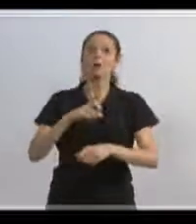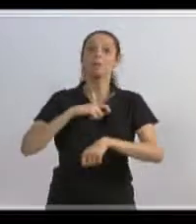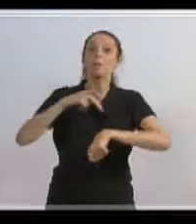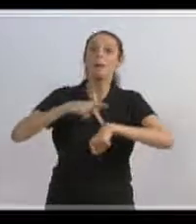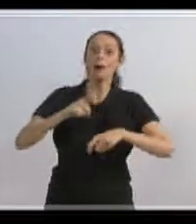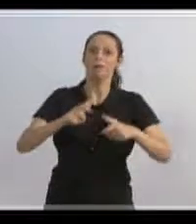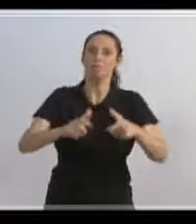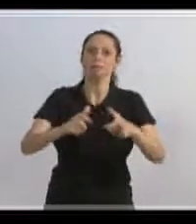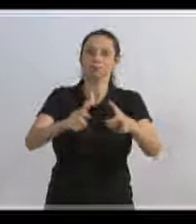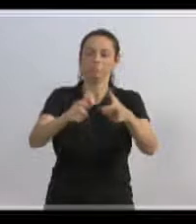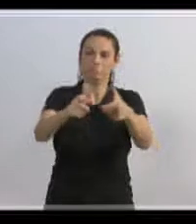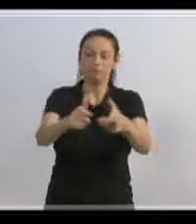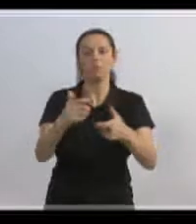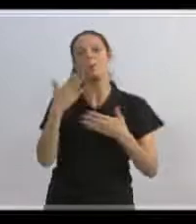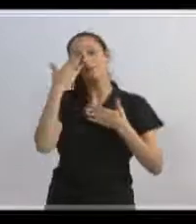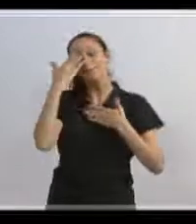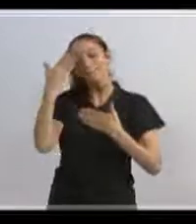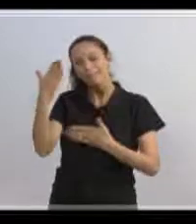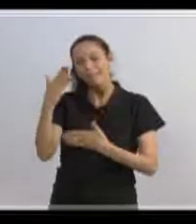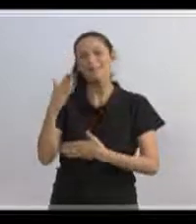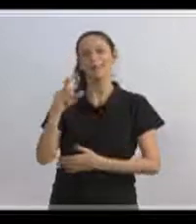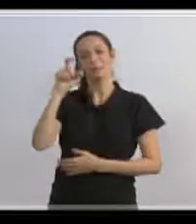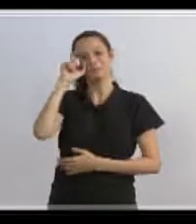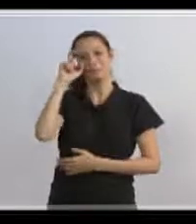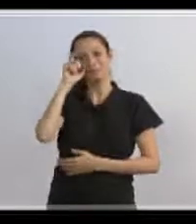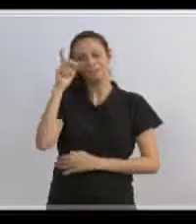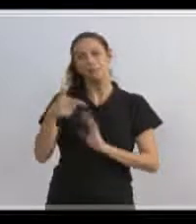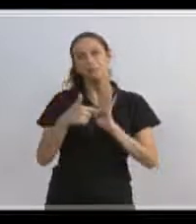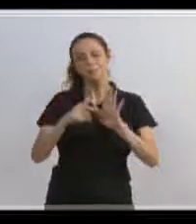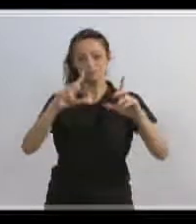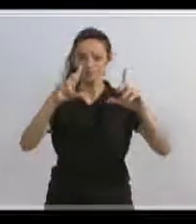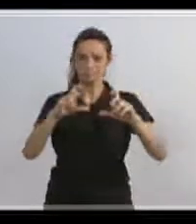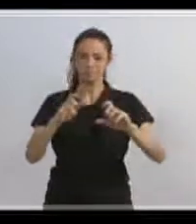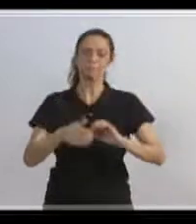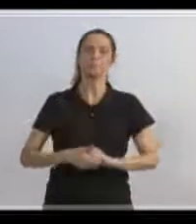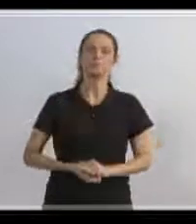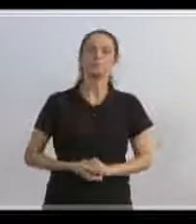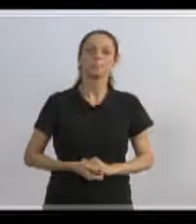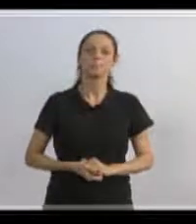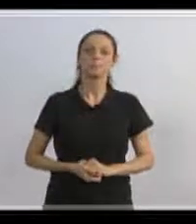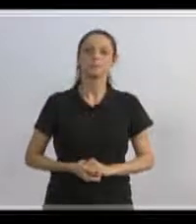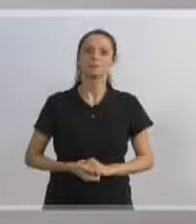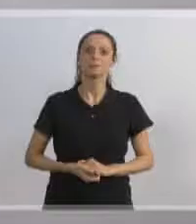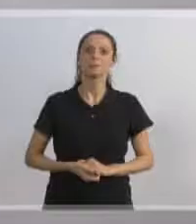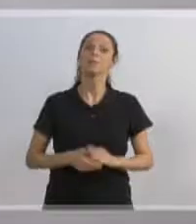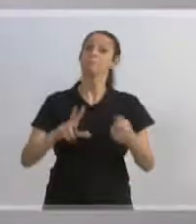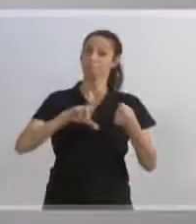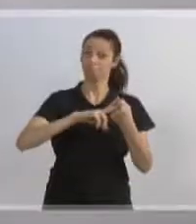Karsten. Parabéns, Ari, obrigado pelas fotos. E depois gostaria de falar também que